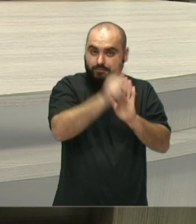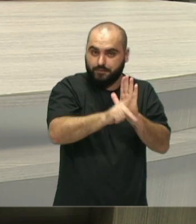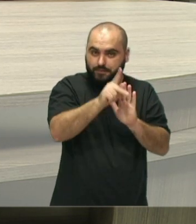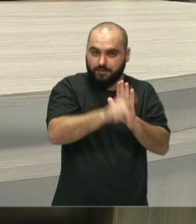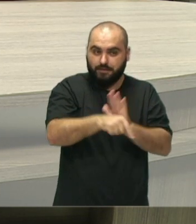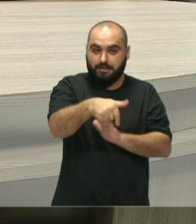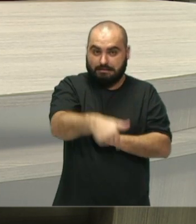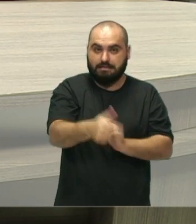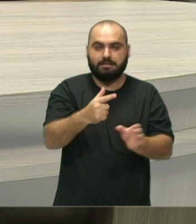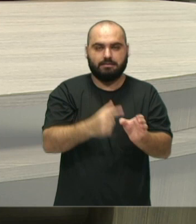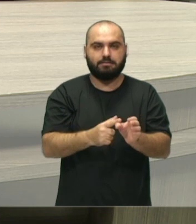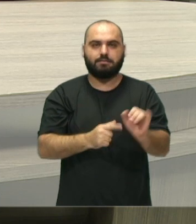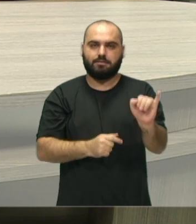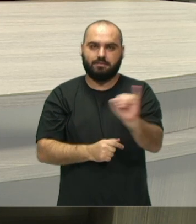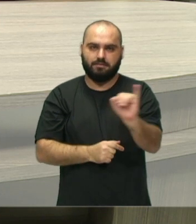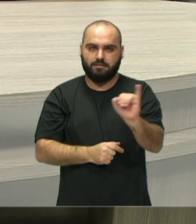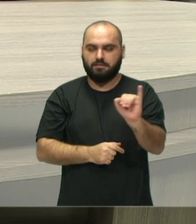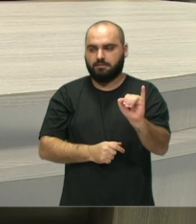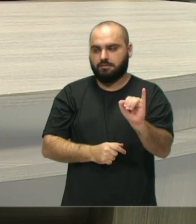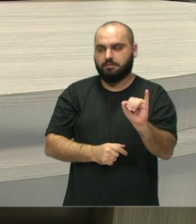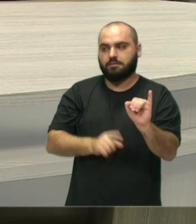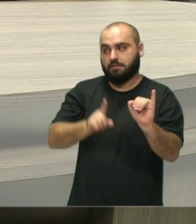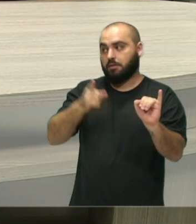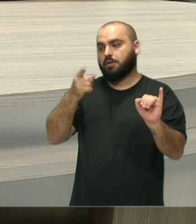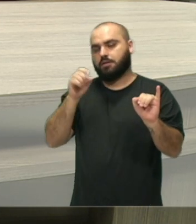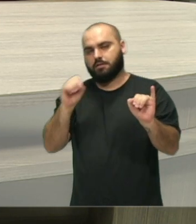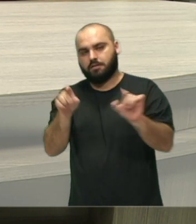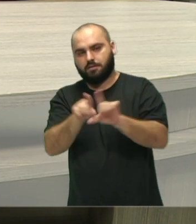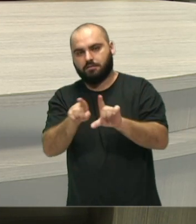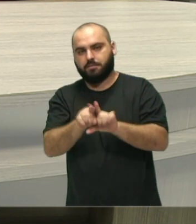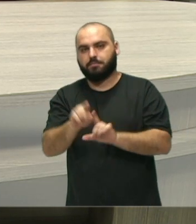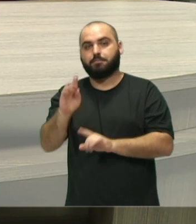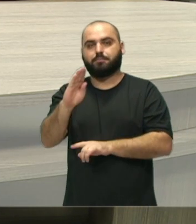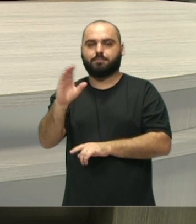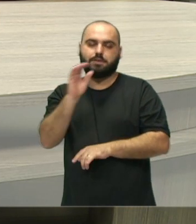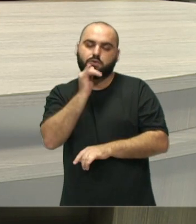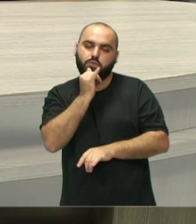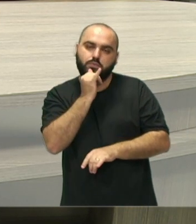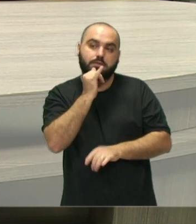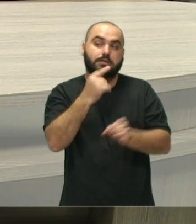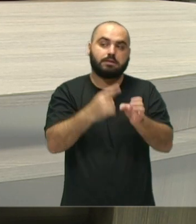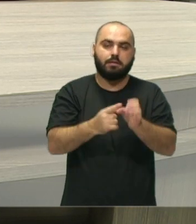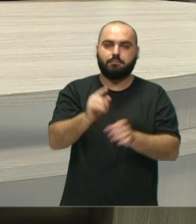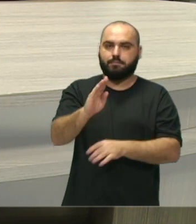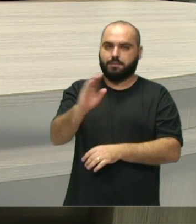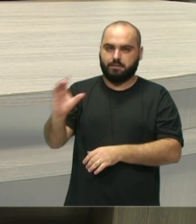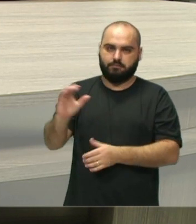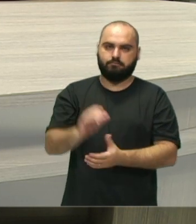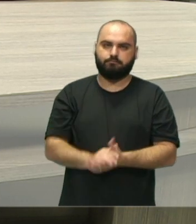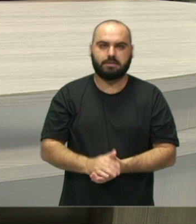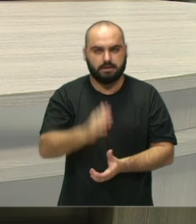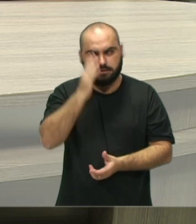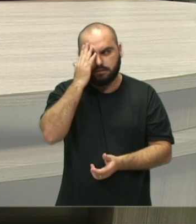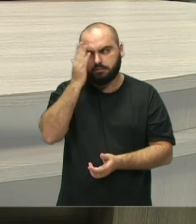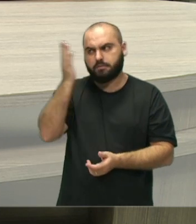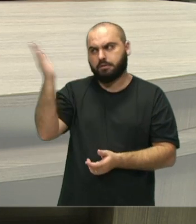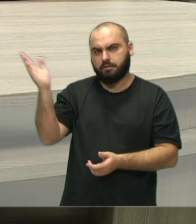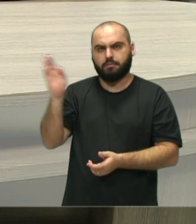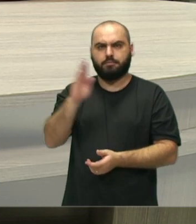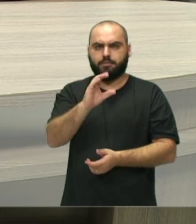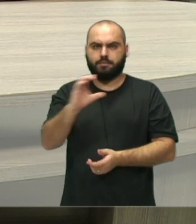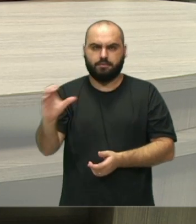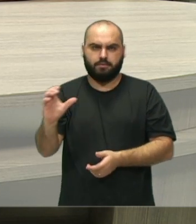nossa cidade co-irmã aqui, né, que é Balneário Camboriú. O trânsito, todo mundo sabe, né? O trânsito de Balneário,